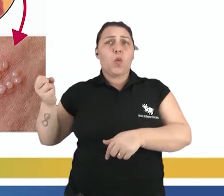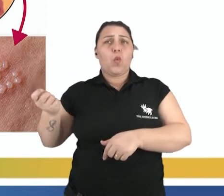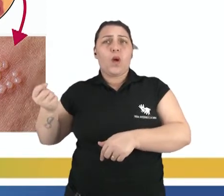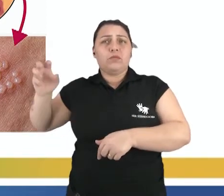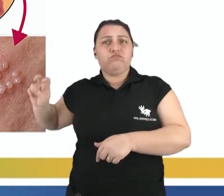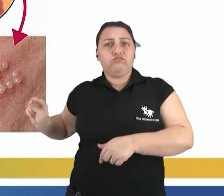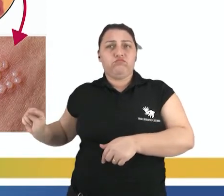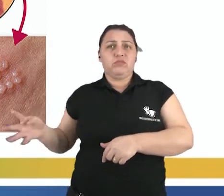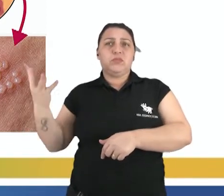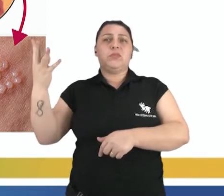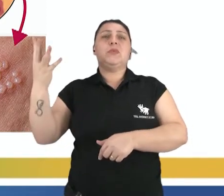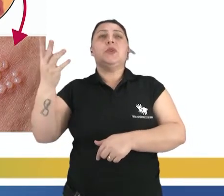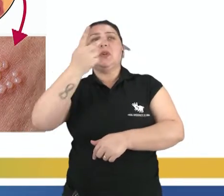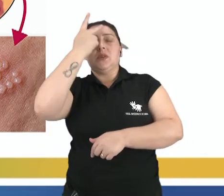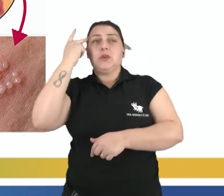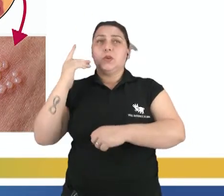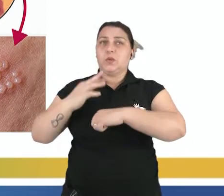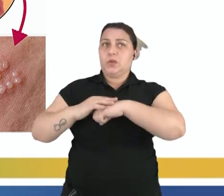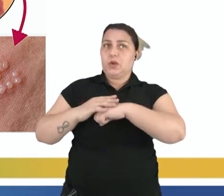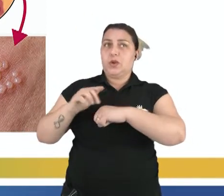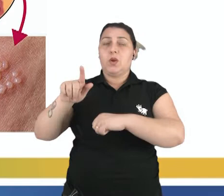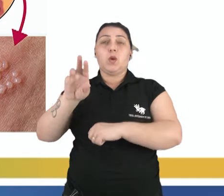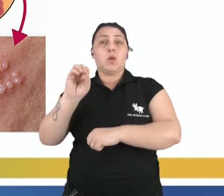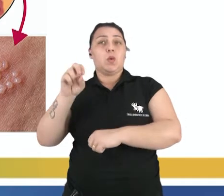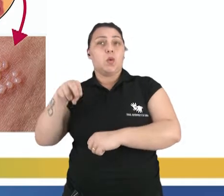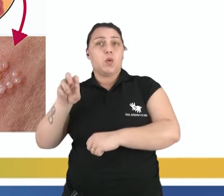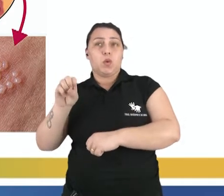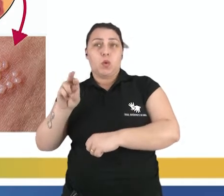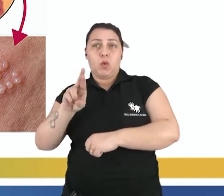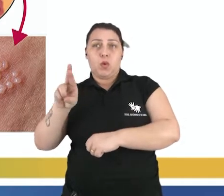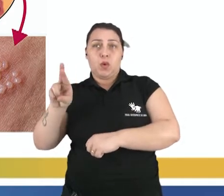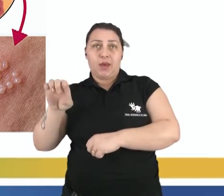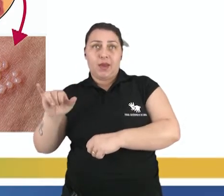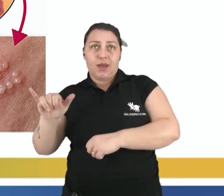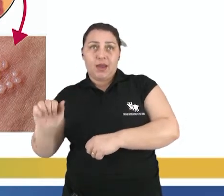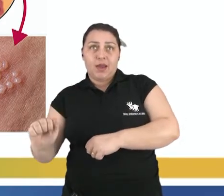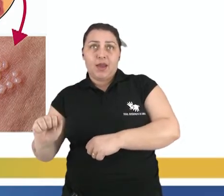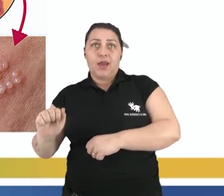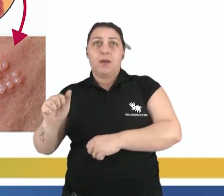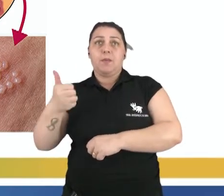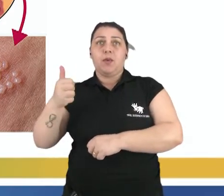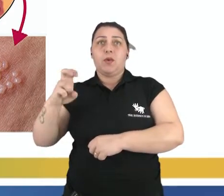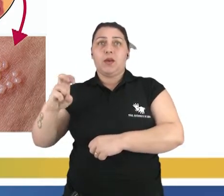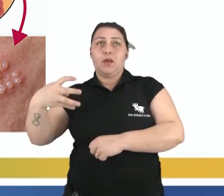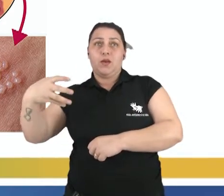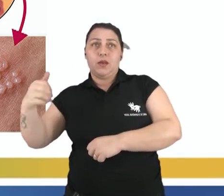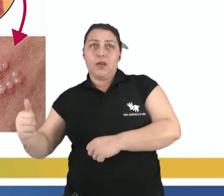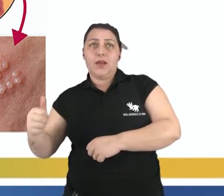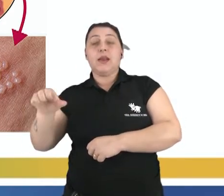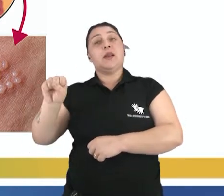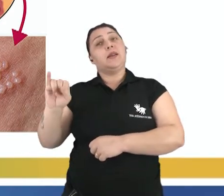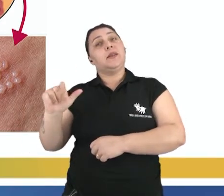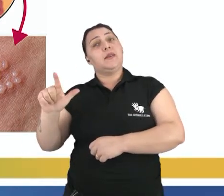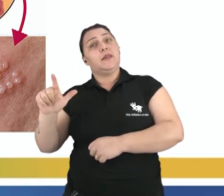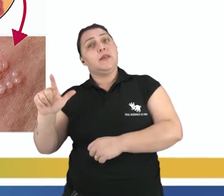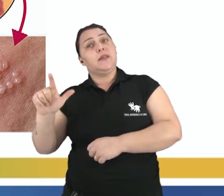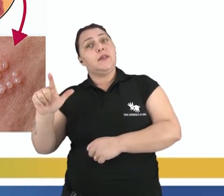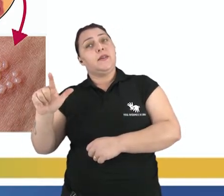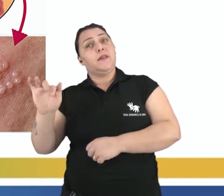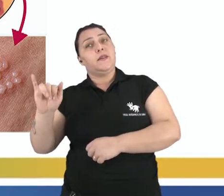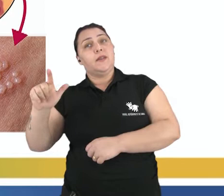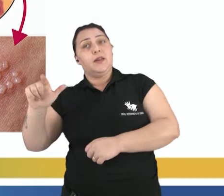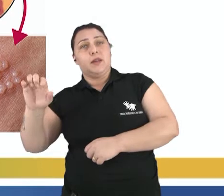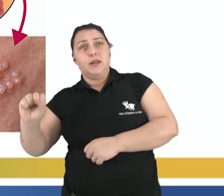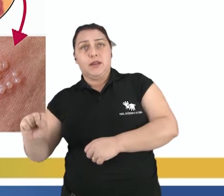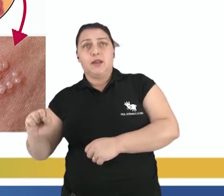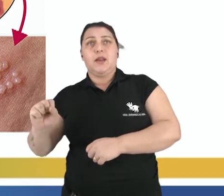de pessoas estavam infectadas por clamídia, mais de 1 milhão e 500 mil pessoas por gonorreia, quase 1 milhão de